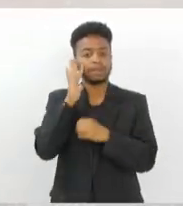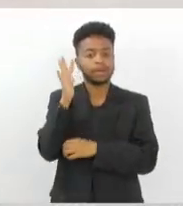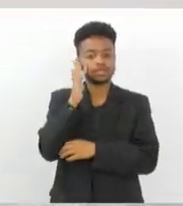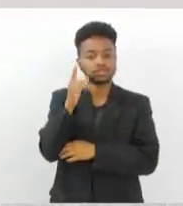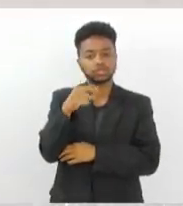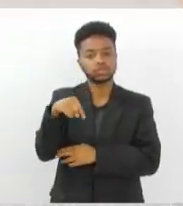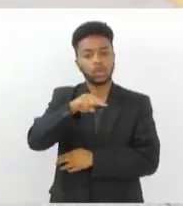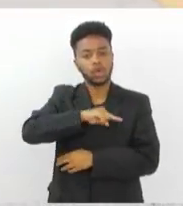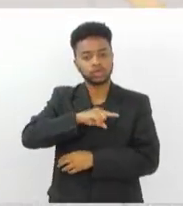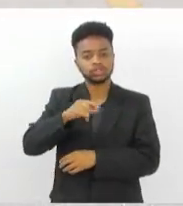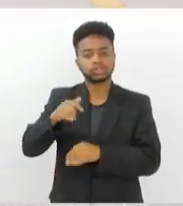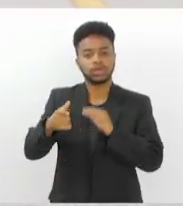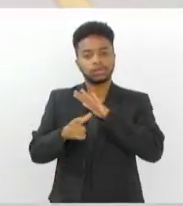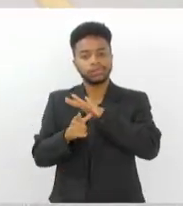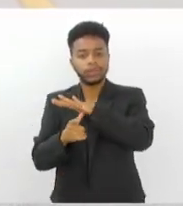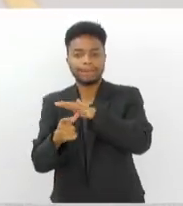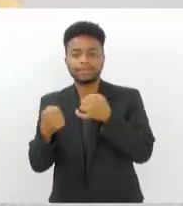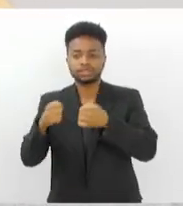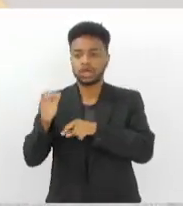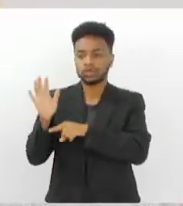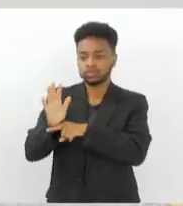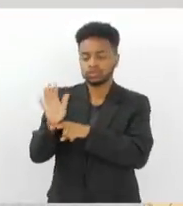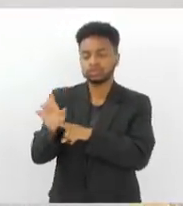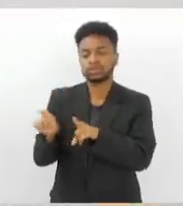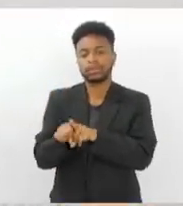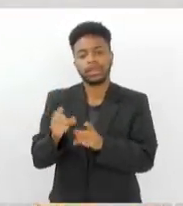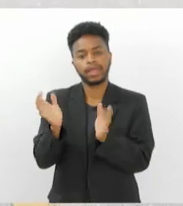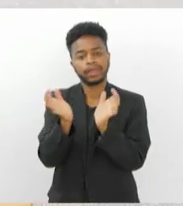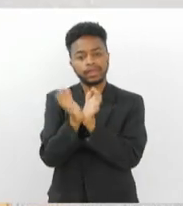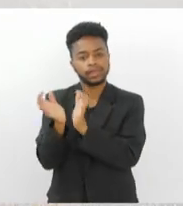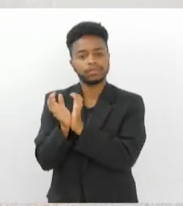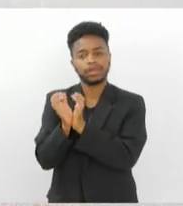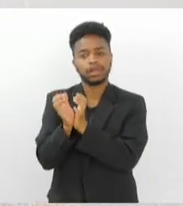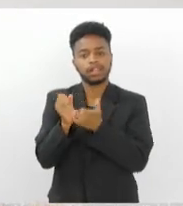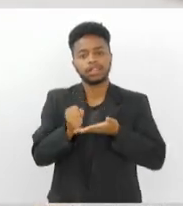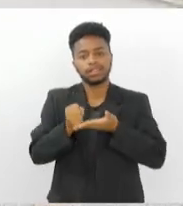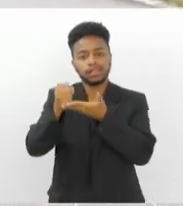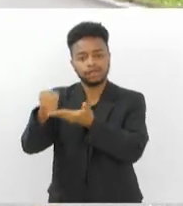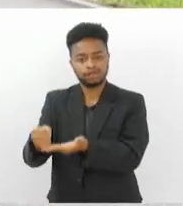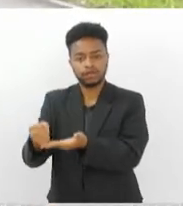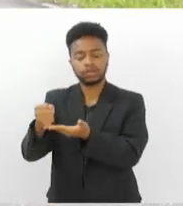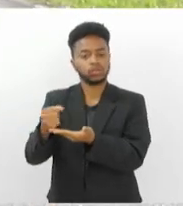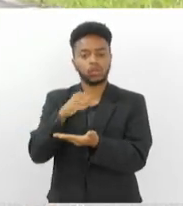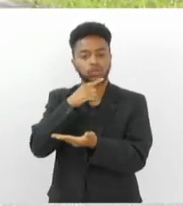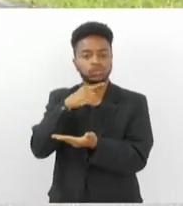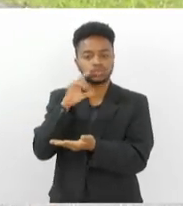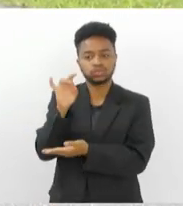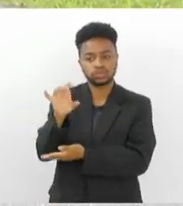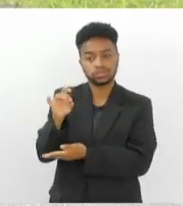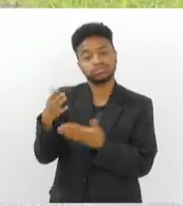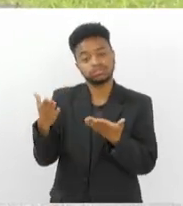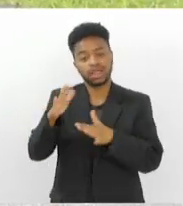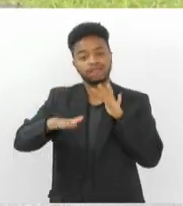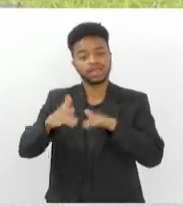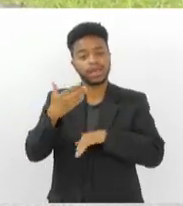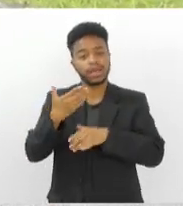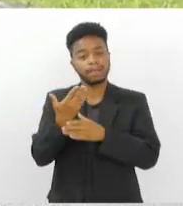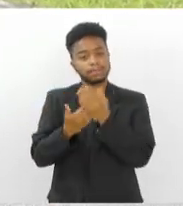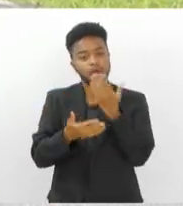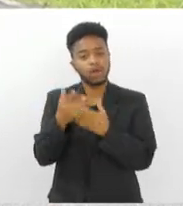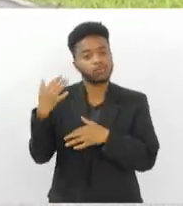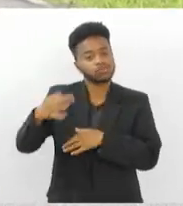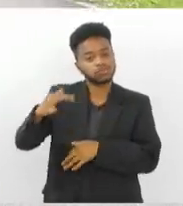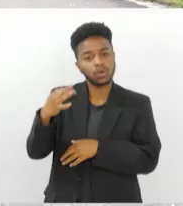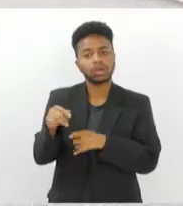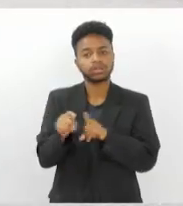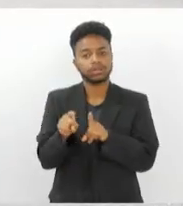pilotos temos que ajudar geralmente a equipe que tá ali e carregando a incubadora que eles não conseguem tirar sozinha machuco a mão ou o copiloto isso